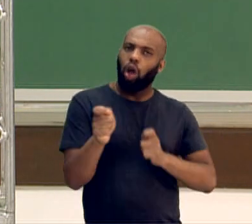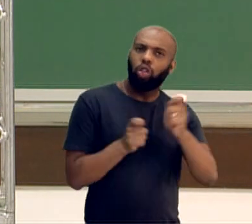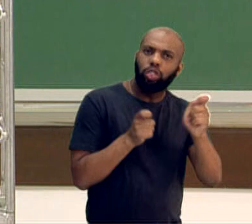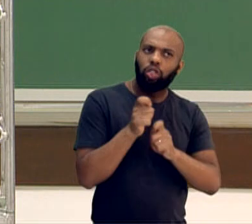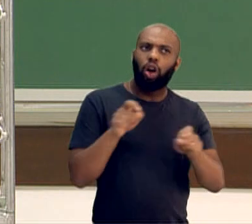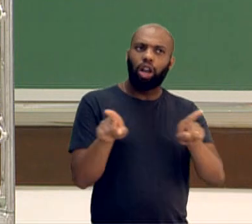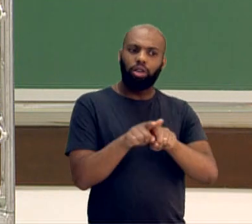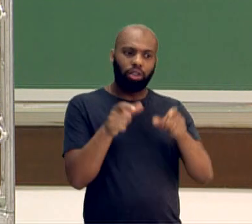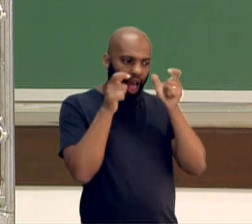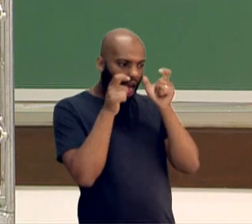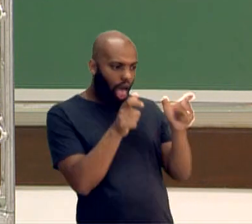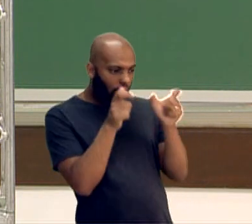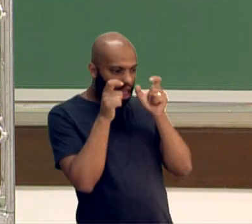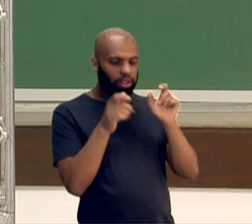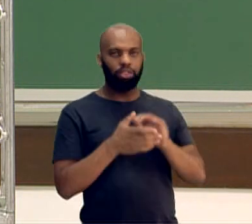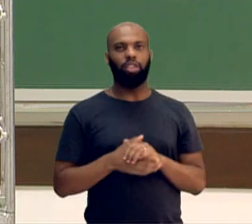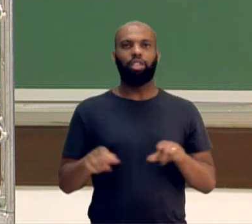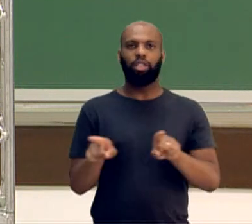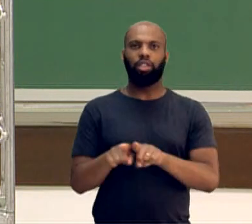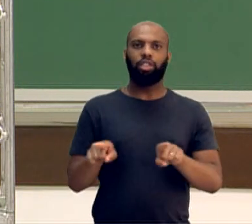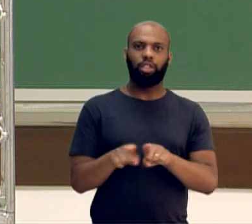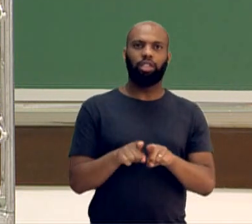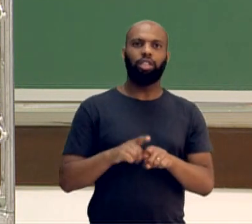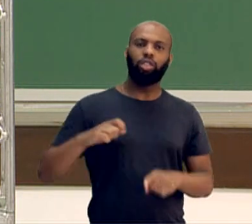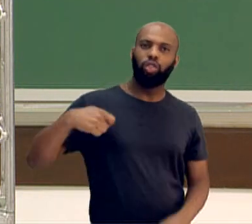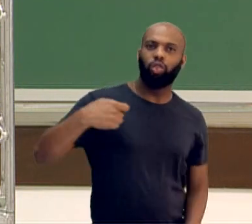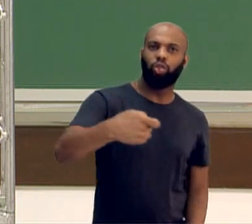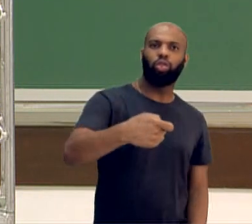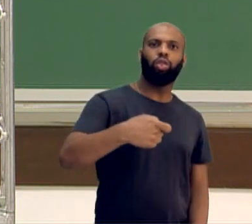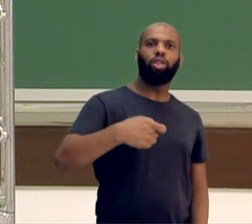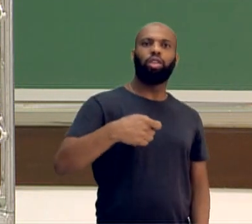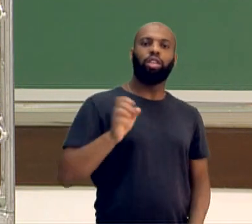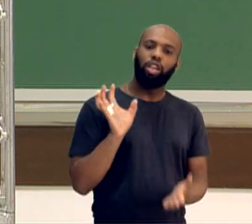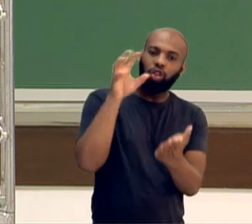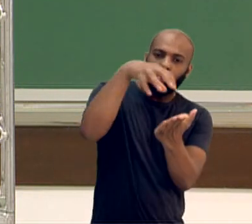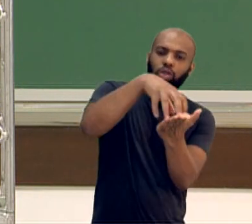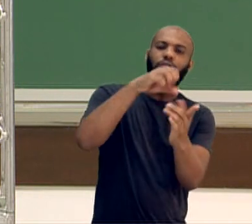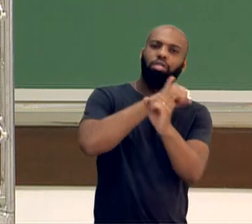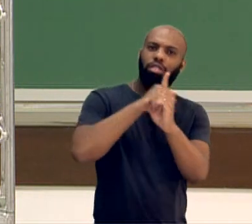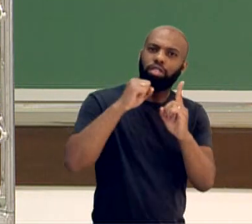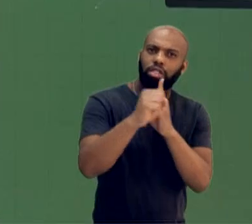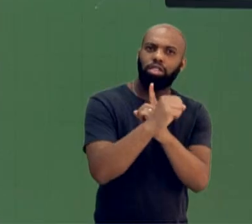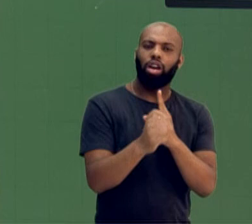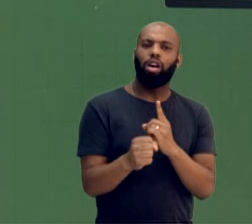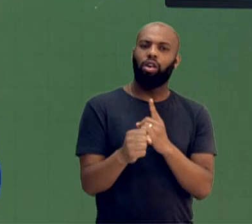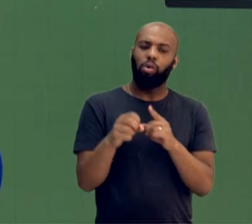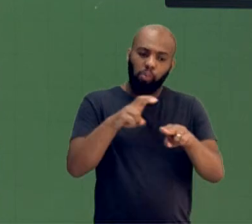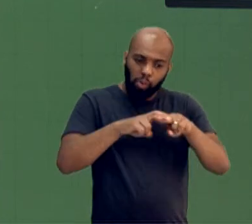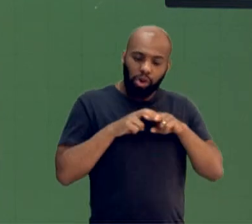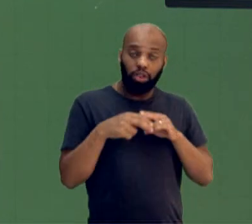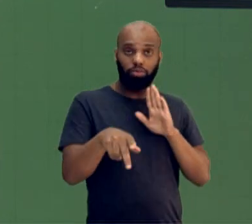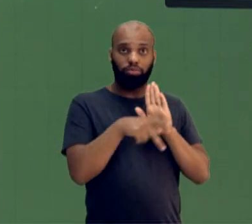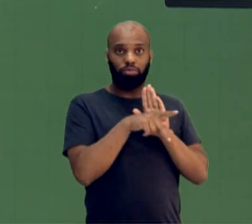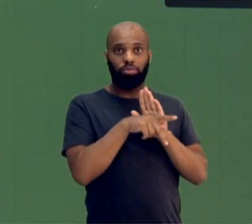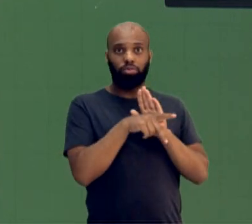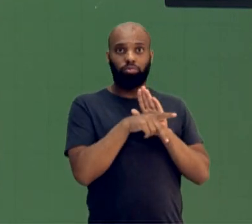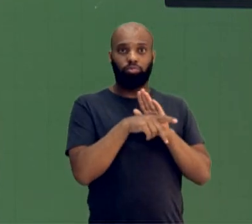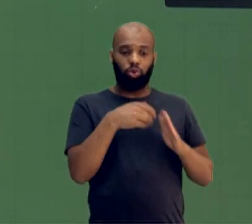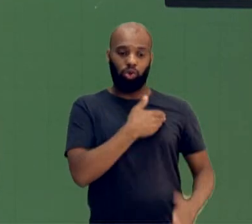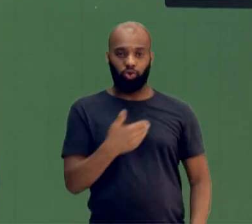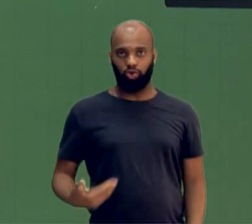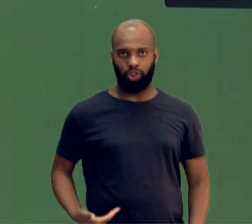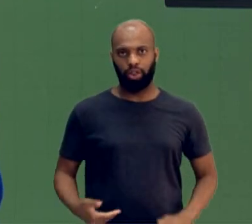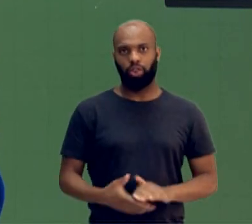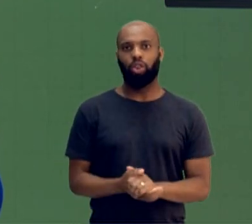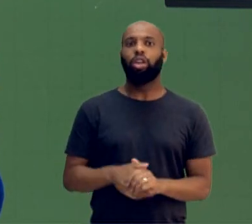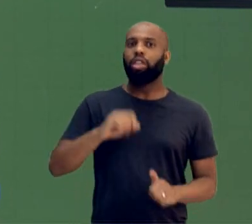se atenta, digamos assim, mais às questões das instituições sociais, pelo próprio Estado. E no outro tem o Estado um pouco mais,